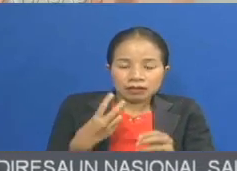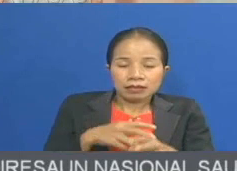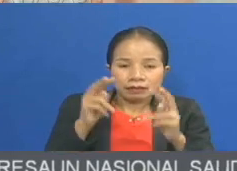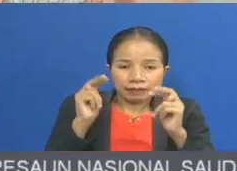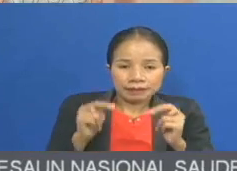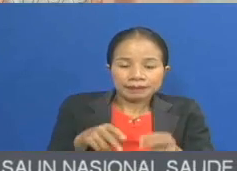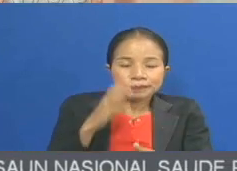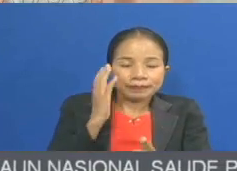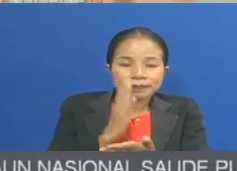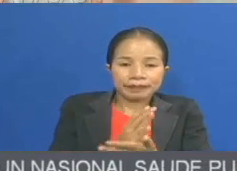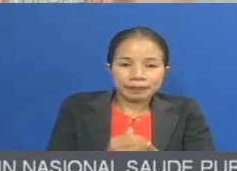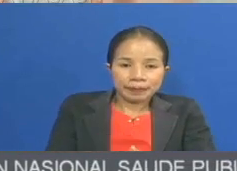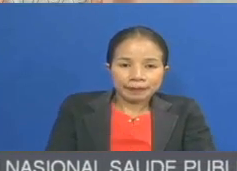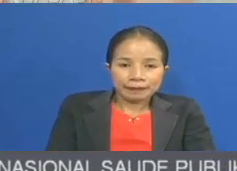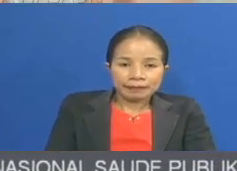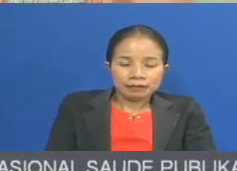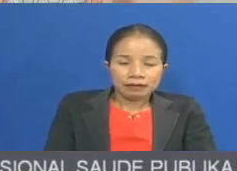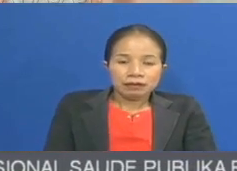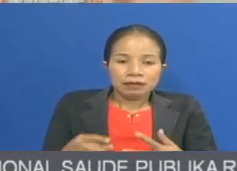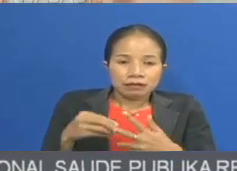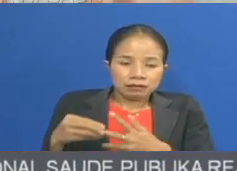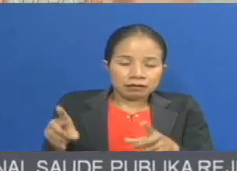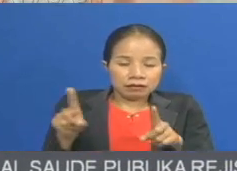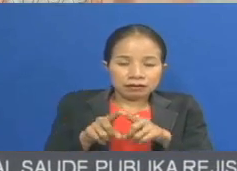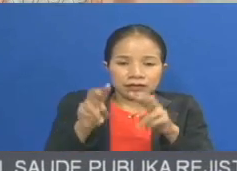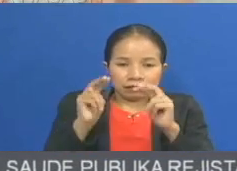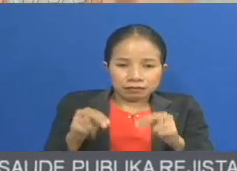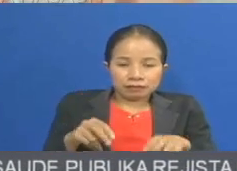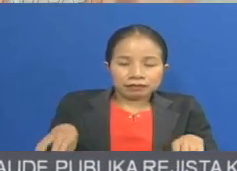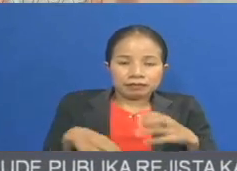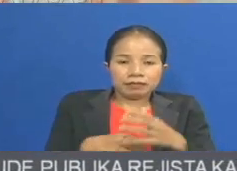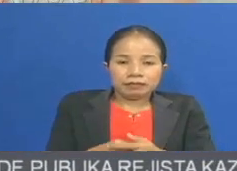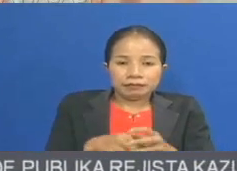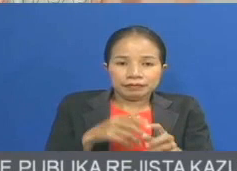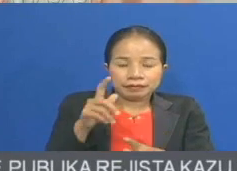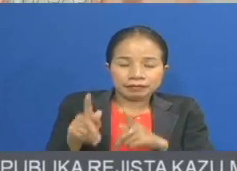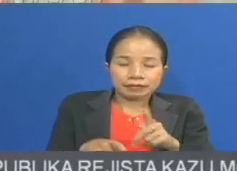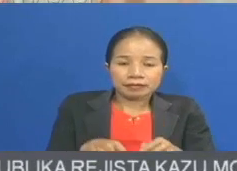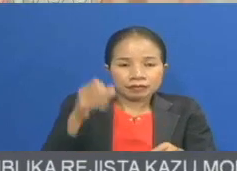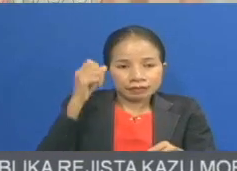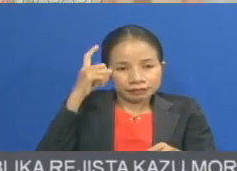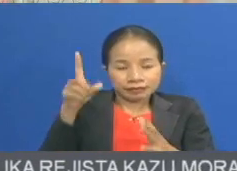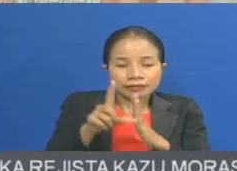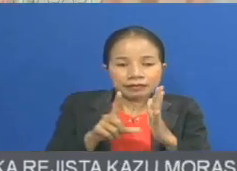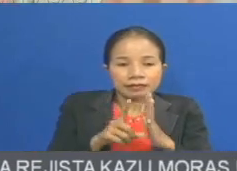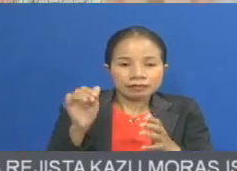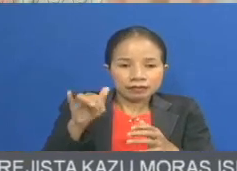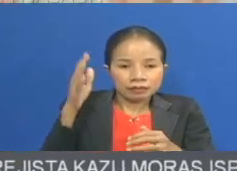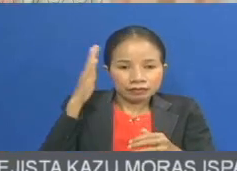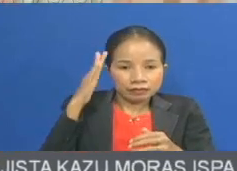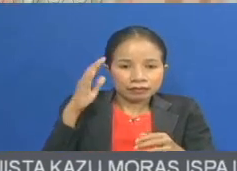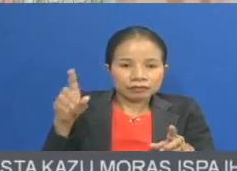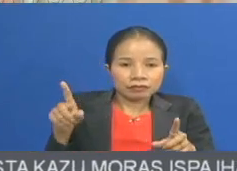tu combate. E o livro, né? E tu tem que precisar sensibilizar e ter comunidade, tu entende lei, sira, tu atende